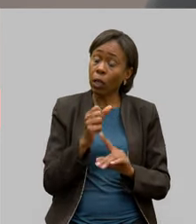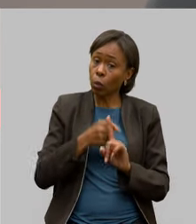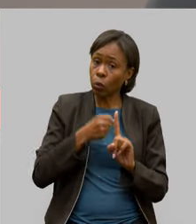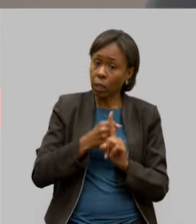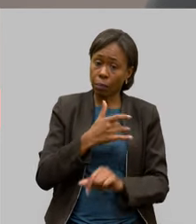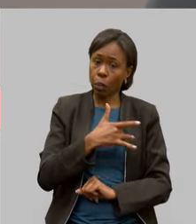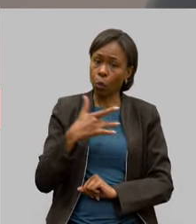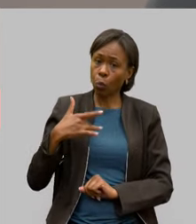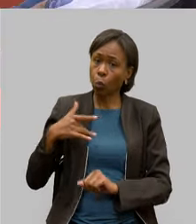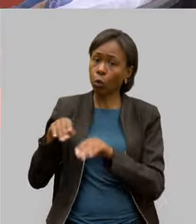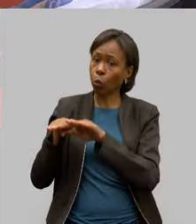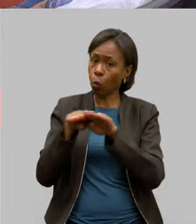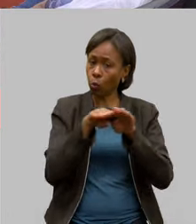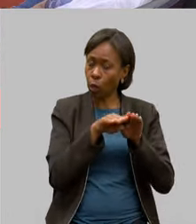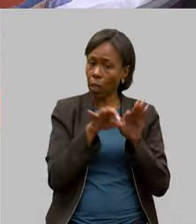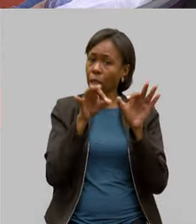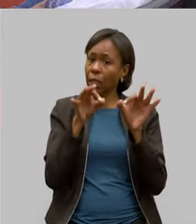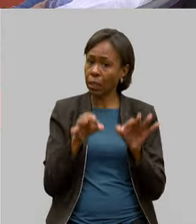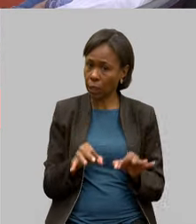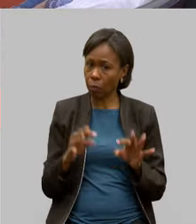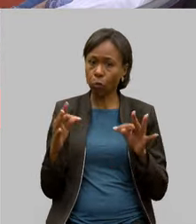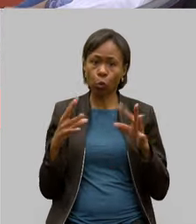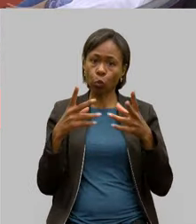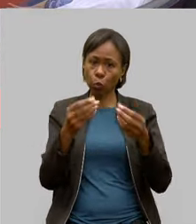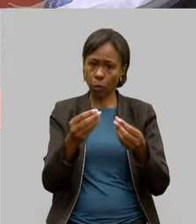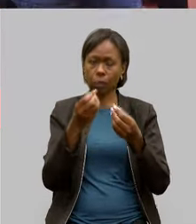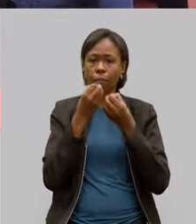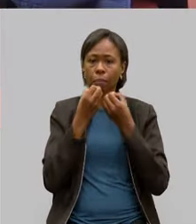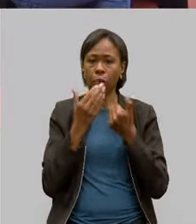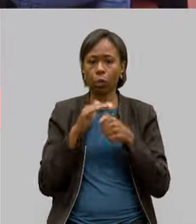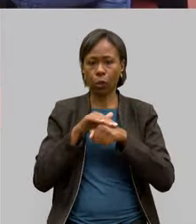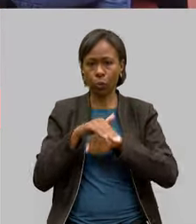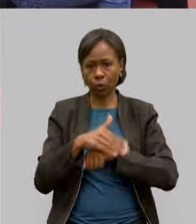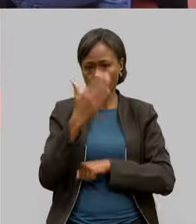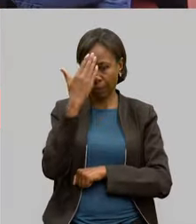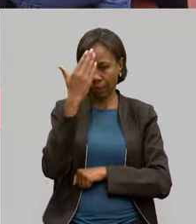todos agradeço mais uma vez boa noite muito